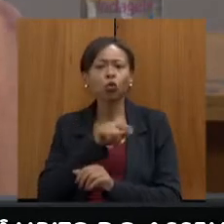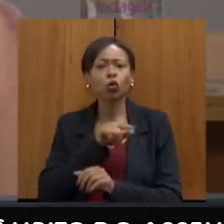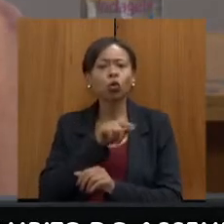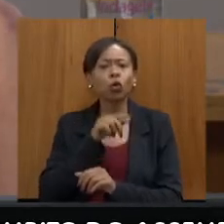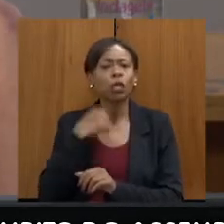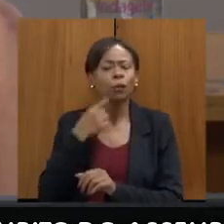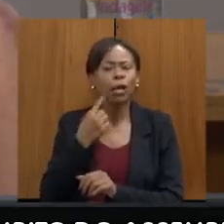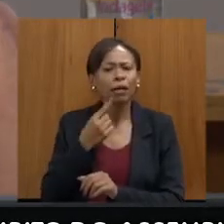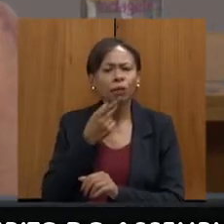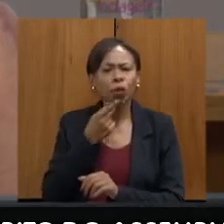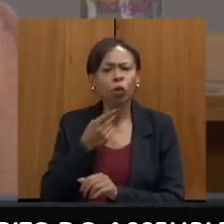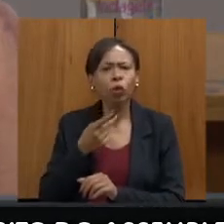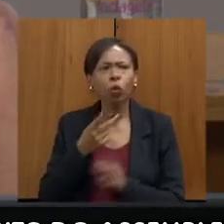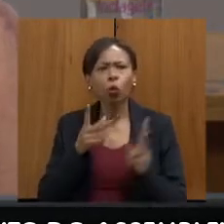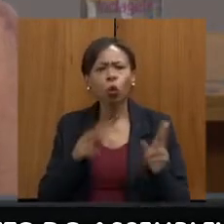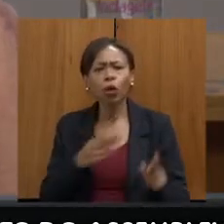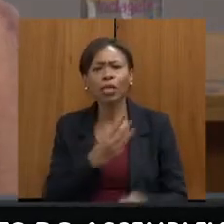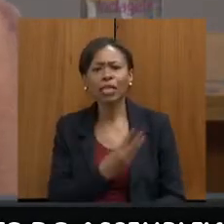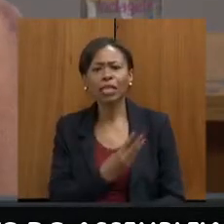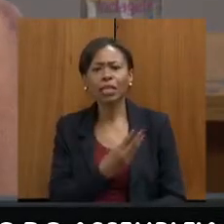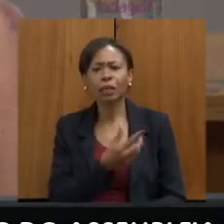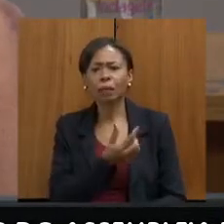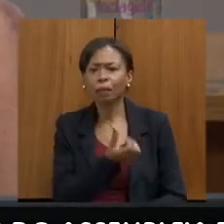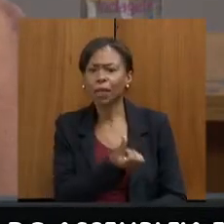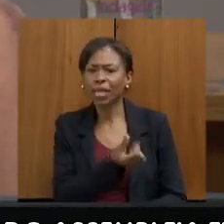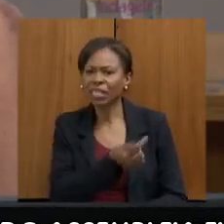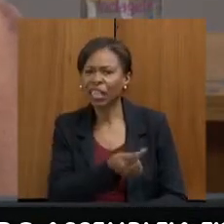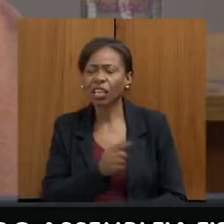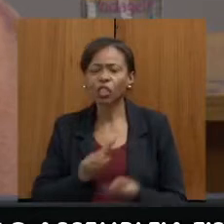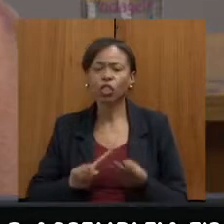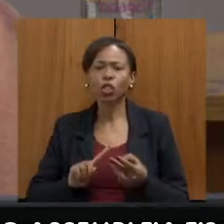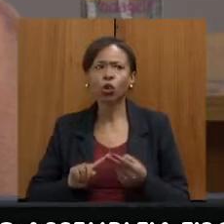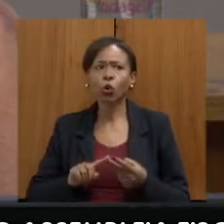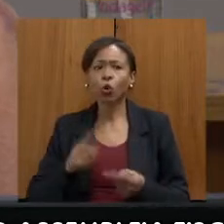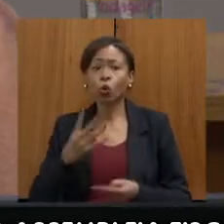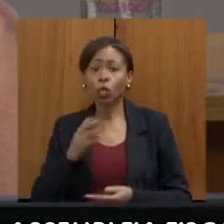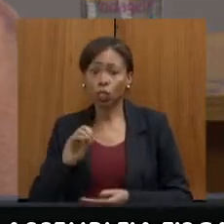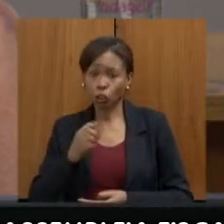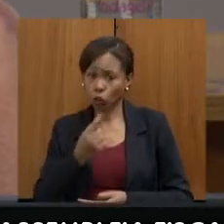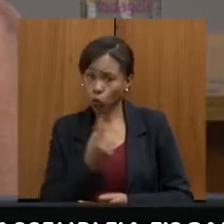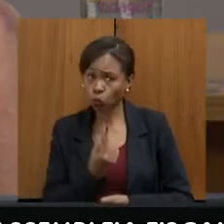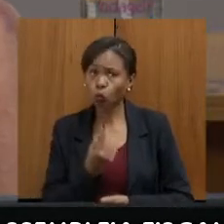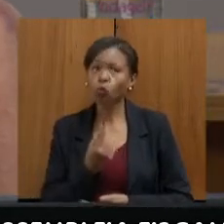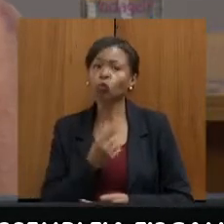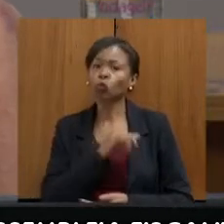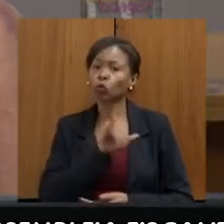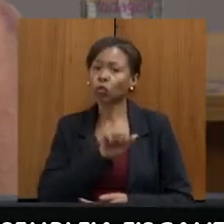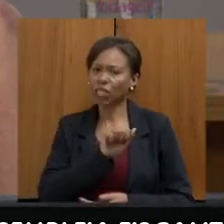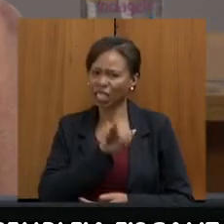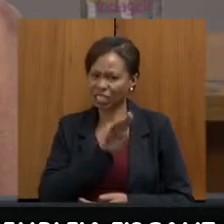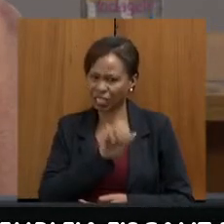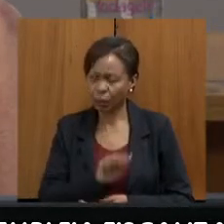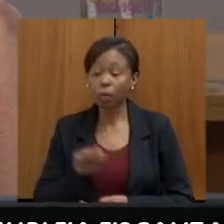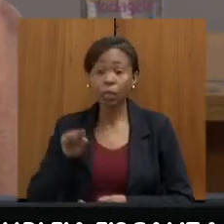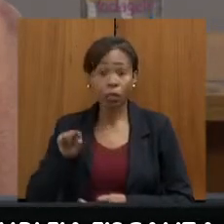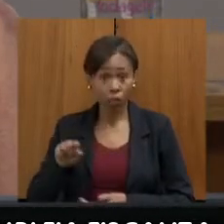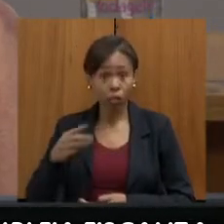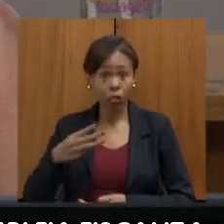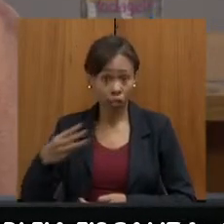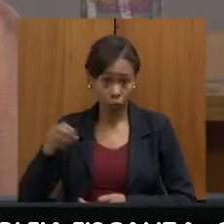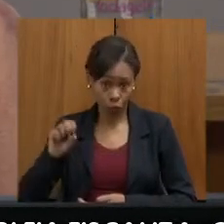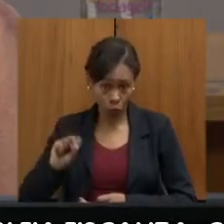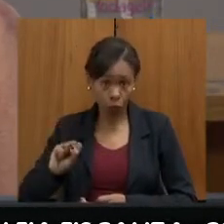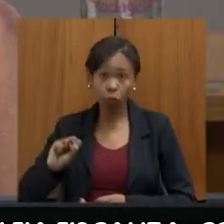como a 367 como a 401 do Jaíba a 338 é muito demandado a gente sabe qual é importante ela é para